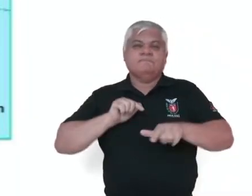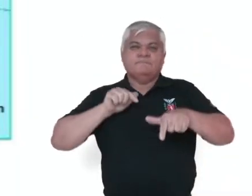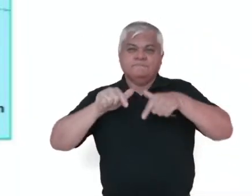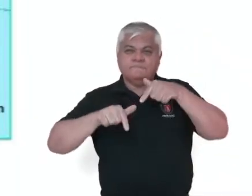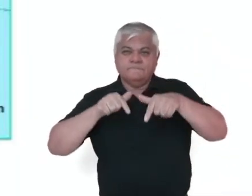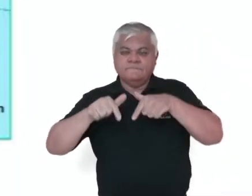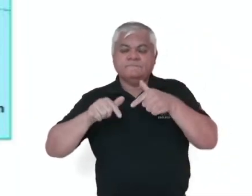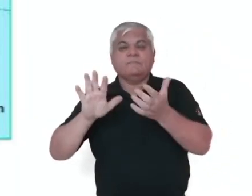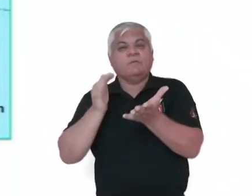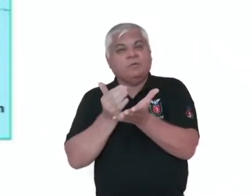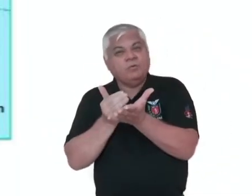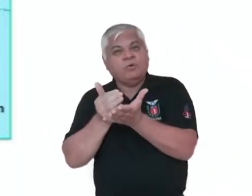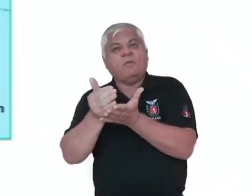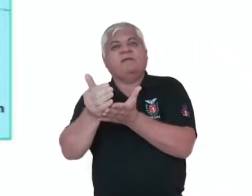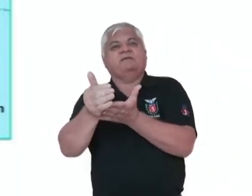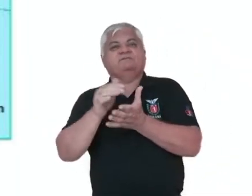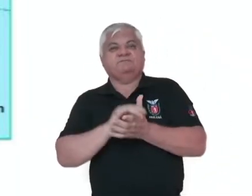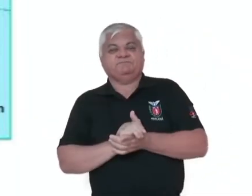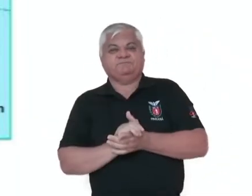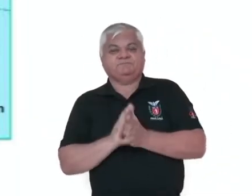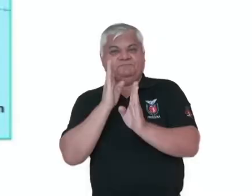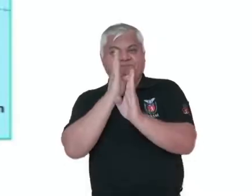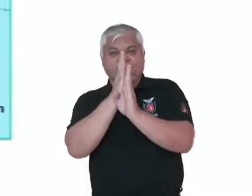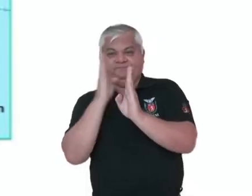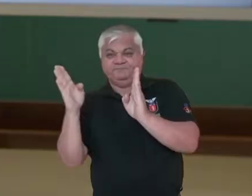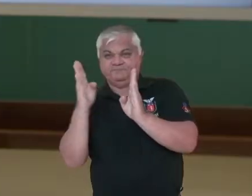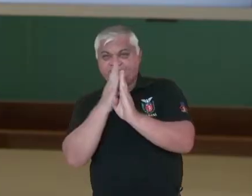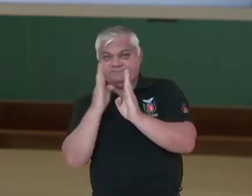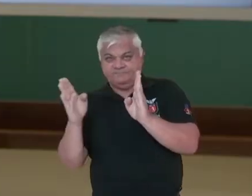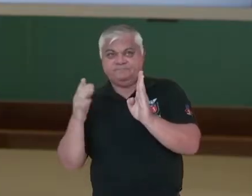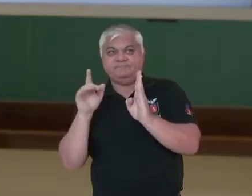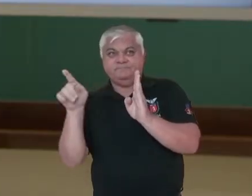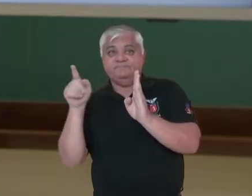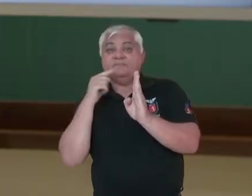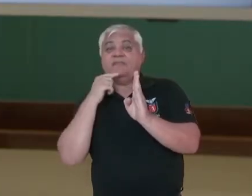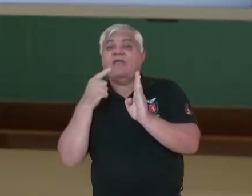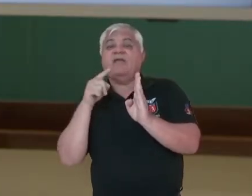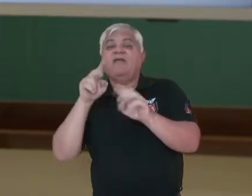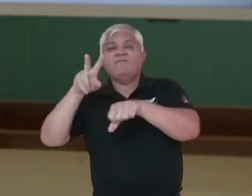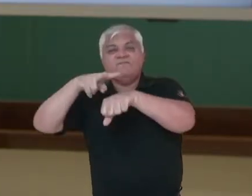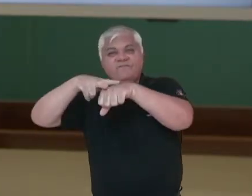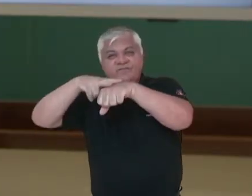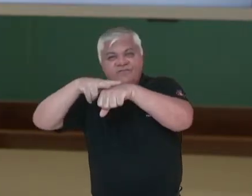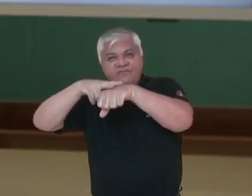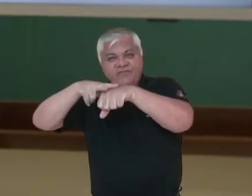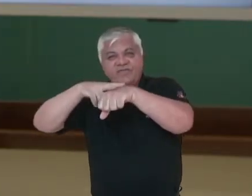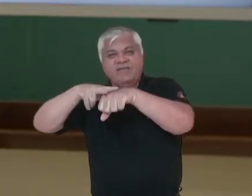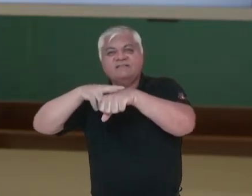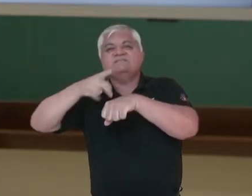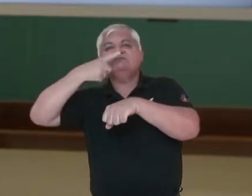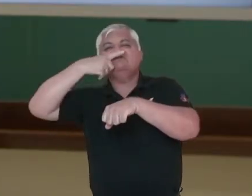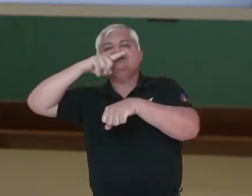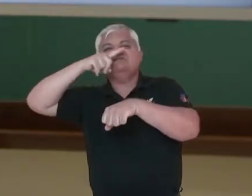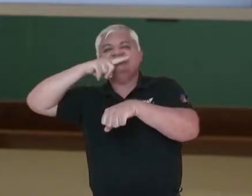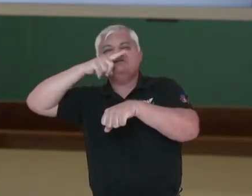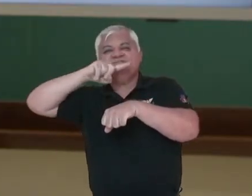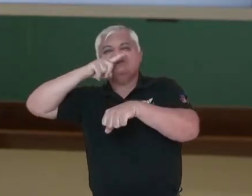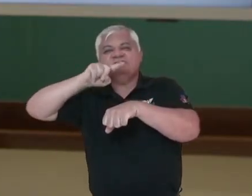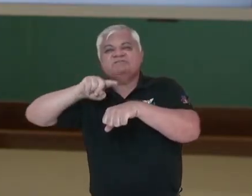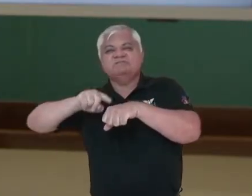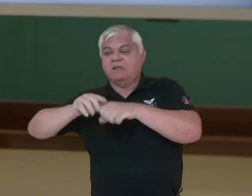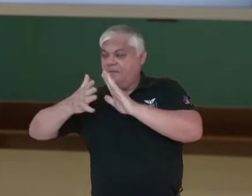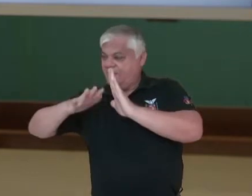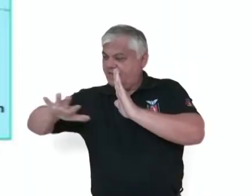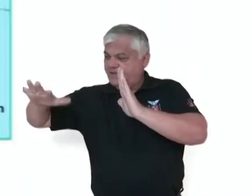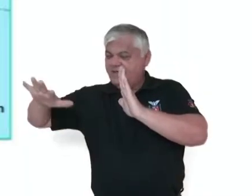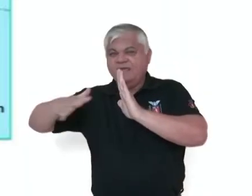início da ocupação. Então nós temos um destaque aqui pro cultivo da cana-de-açúcar, bem aqui na porção litorânea, né,